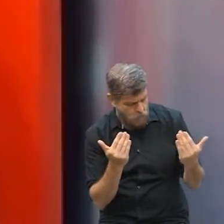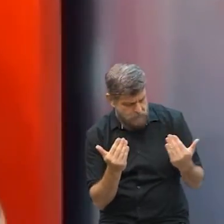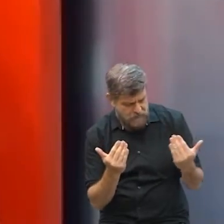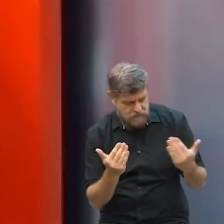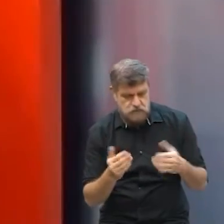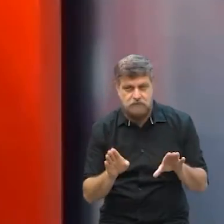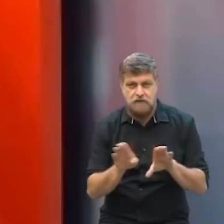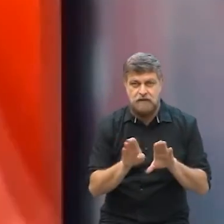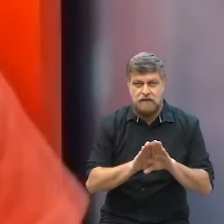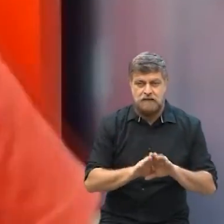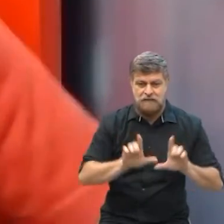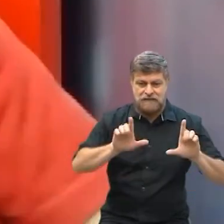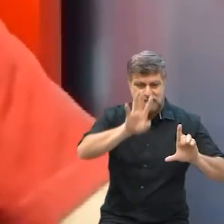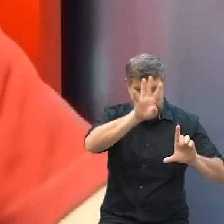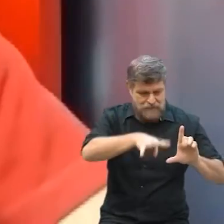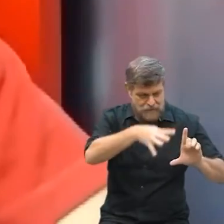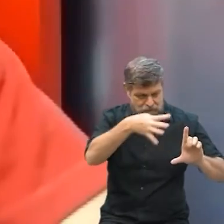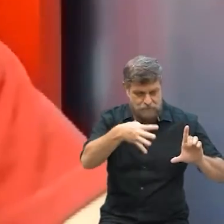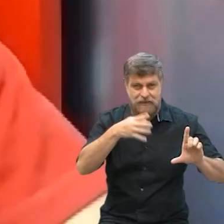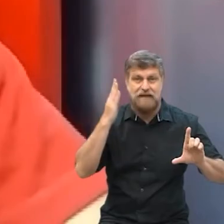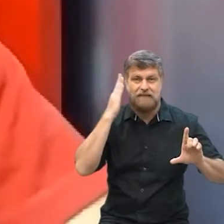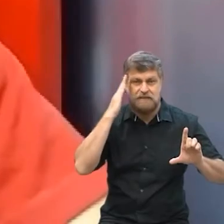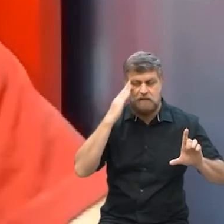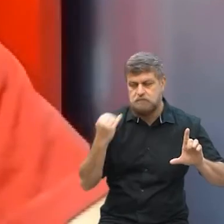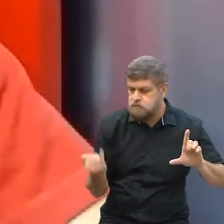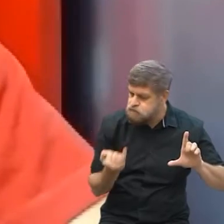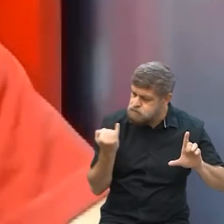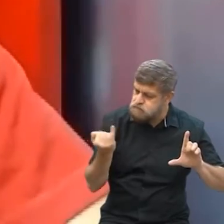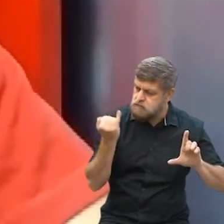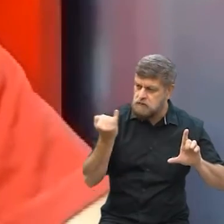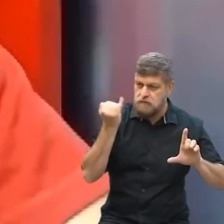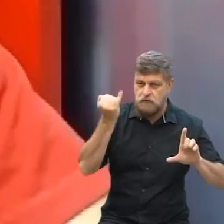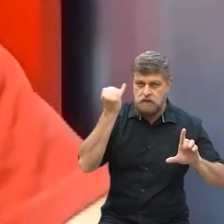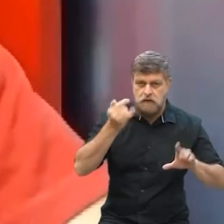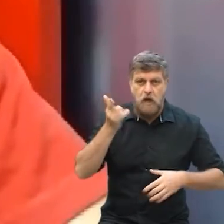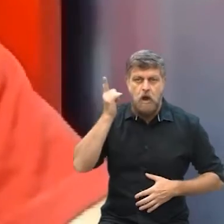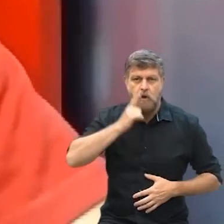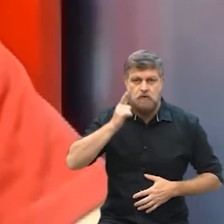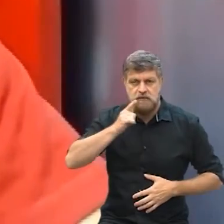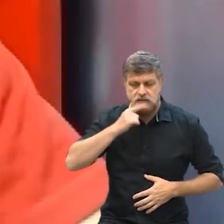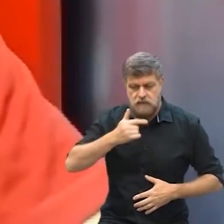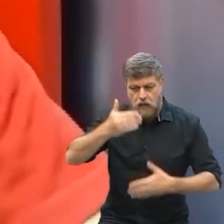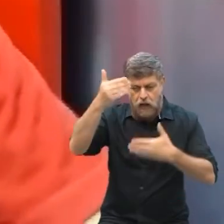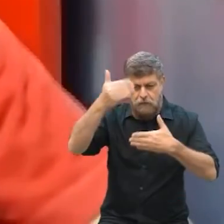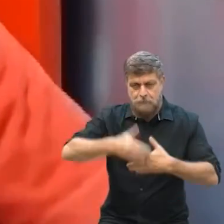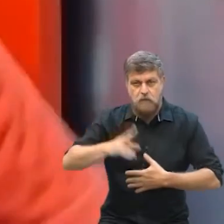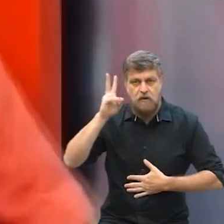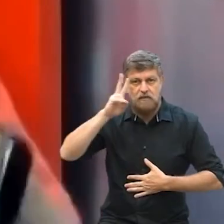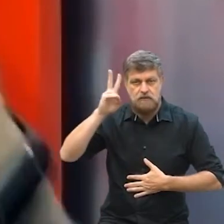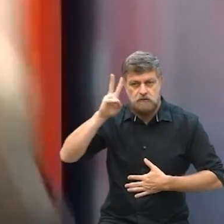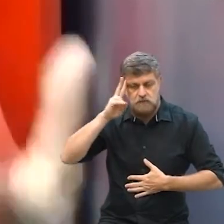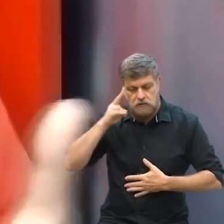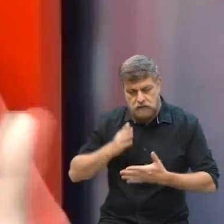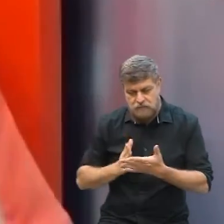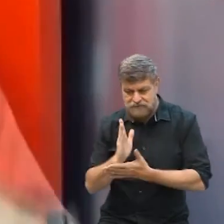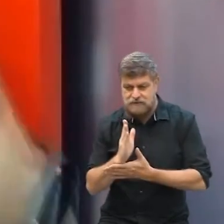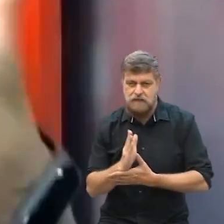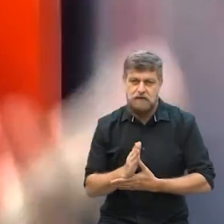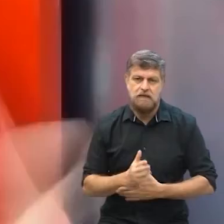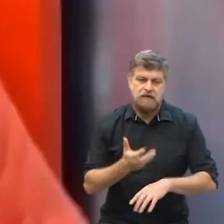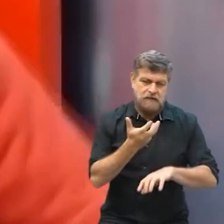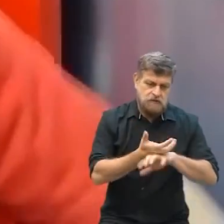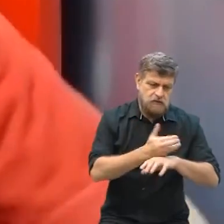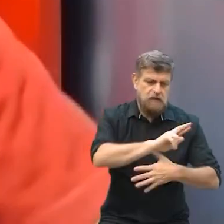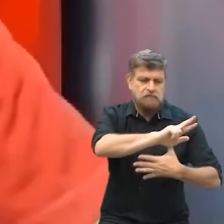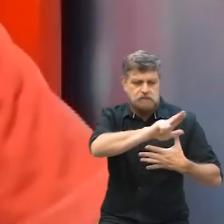comparativos, saber olhar tabelas, tudo isso é muito importante para conseguir desenvolver uma boa prova de História no Enem, e não só História,